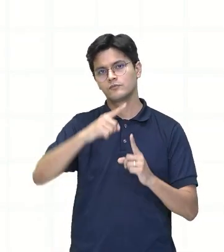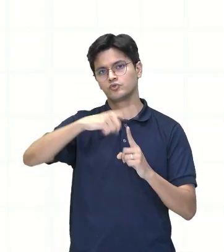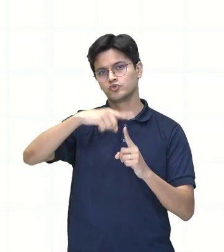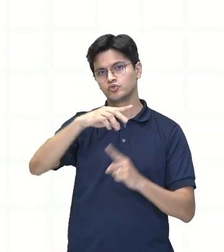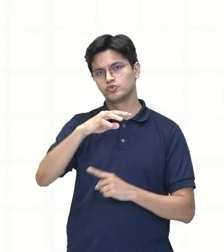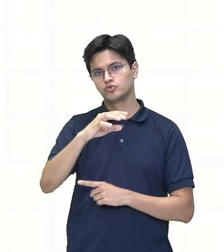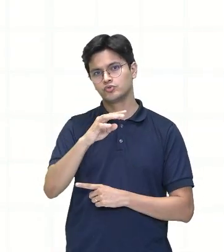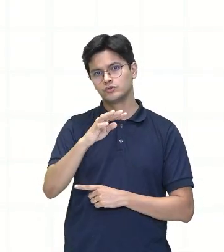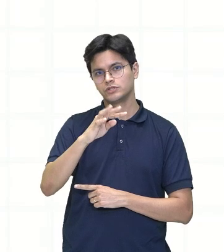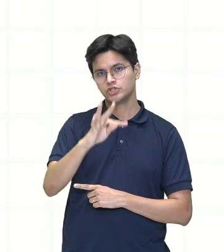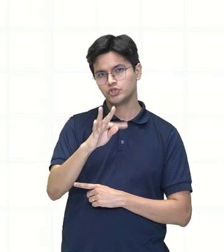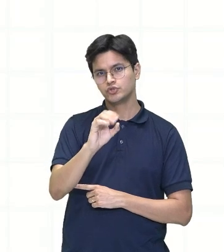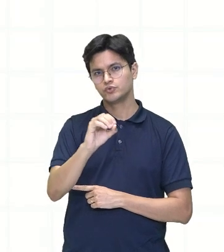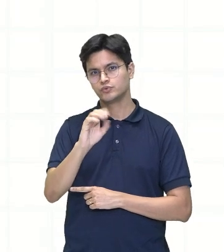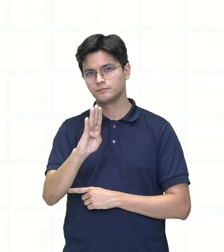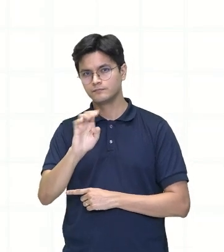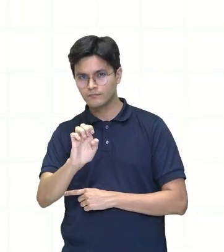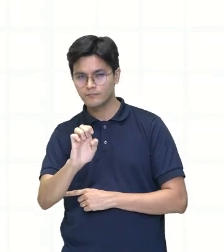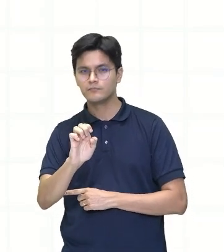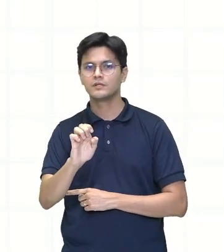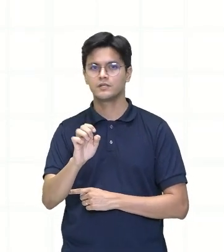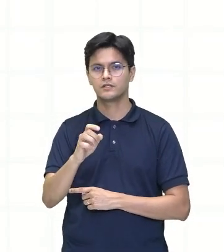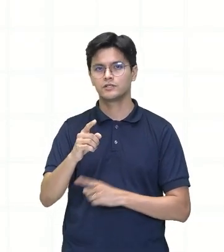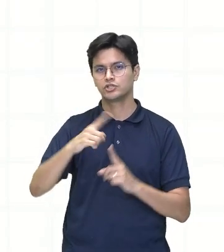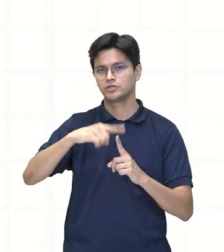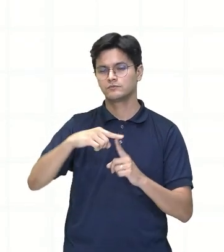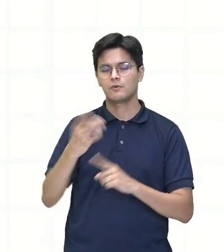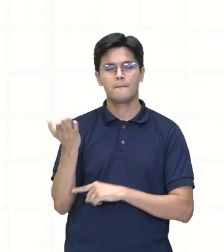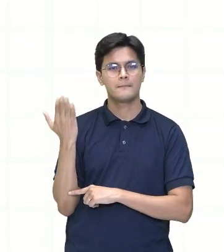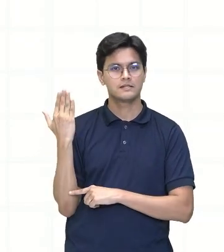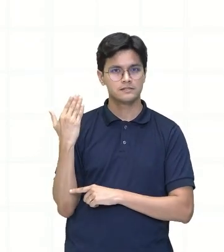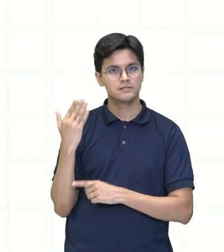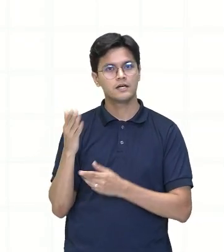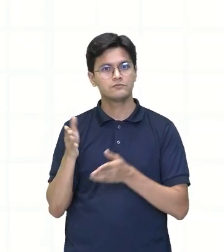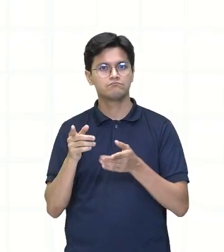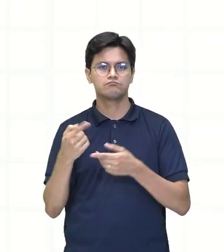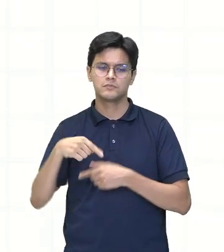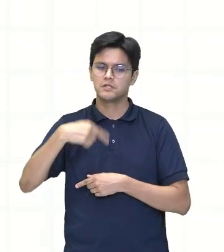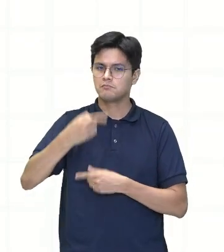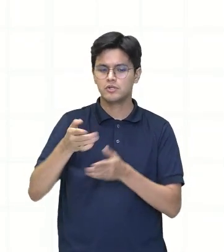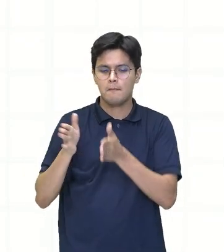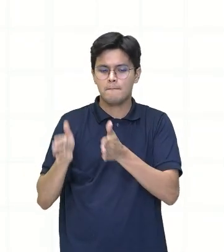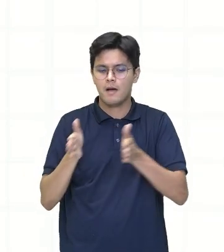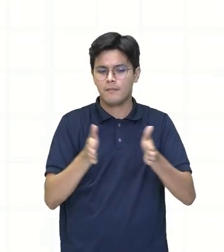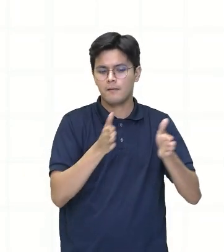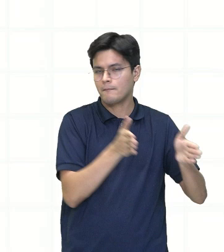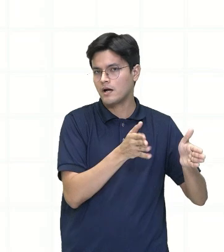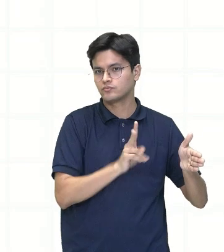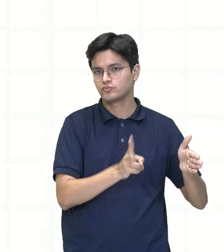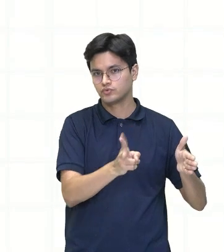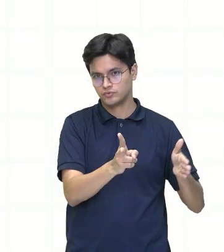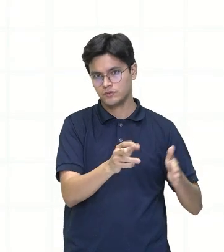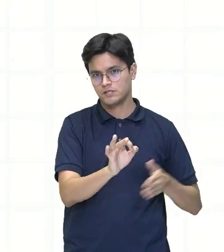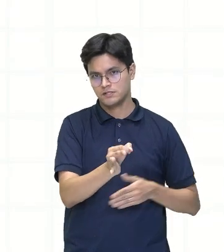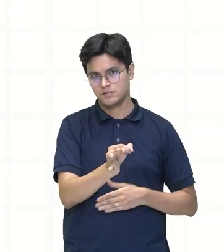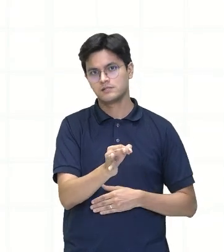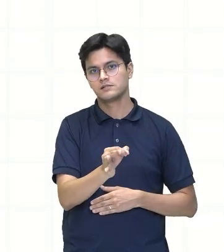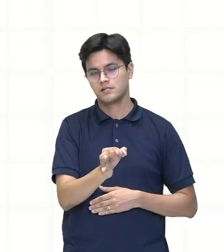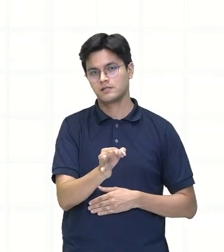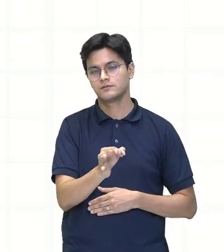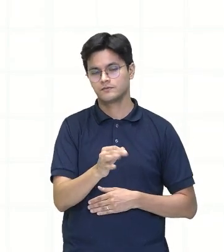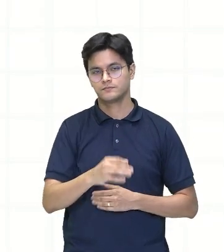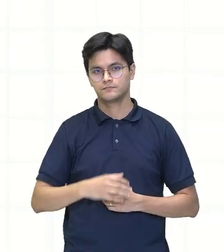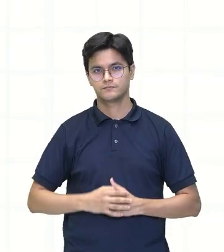to be, e aí segue os elementos que estavam já na frase, né? No caso aí, é o verbo